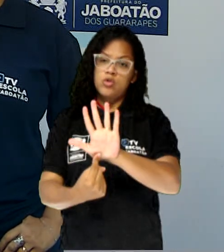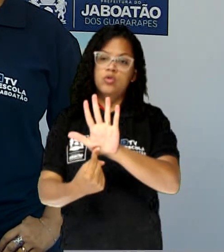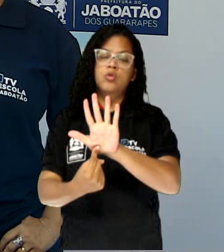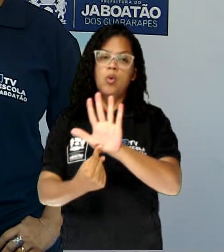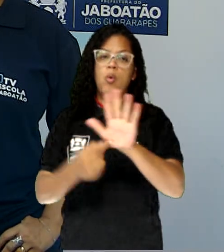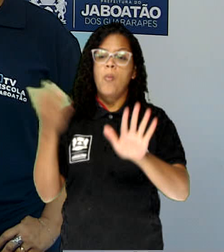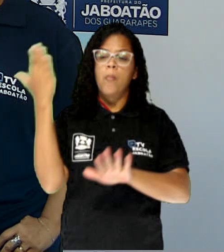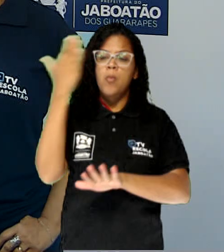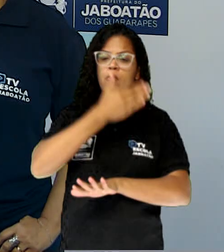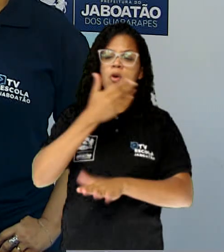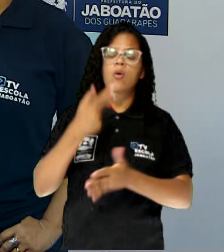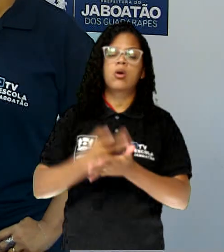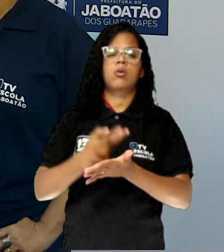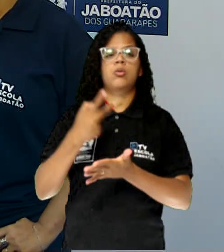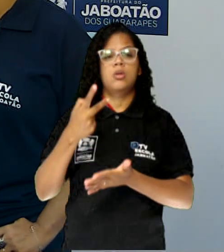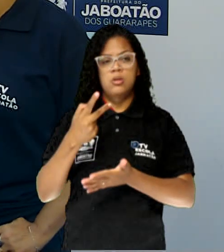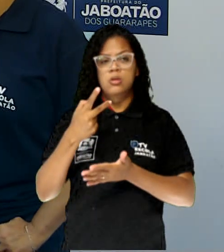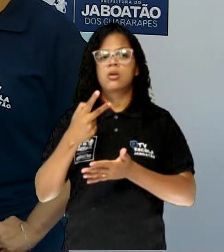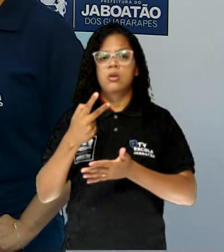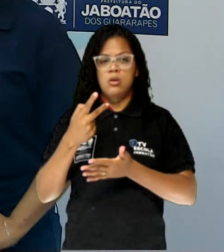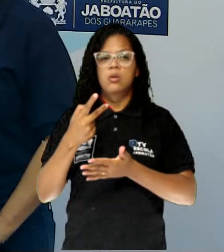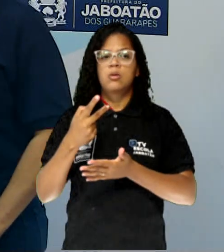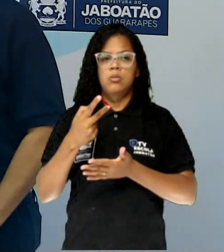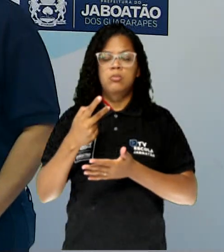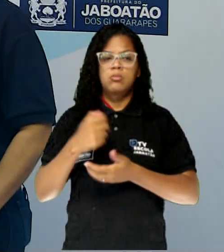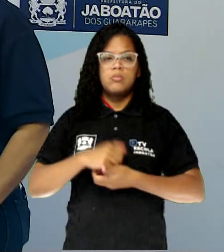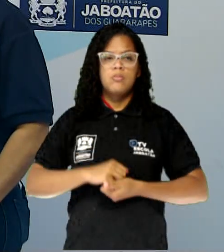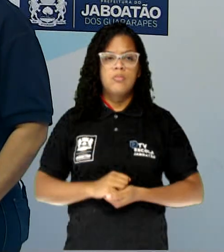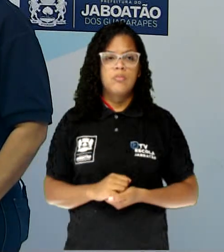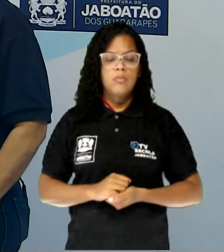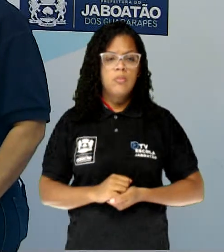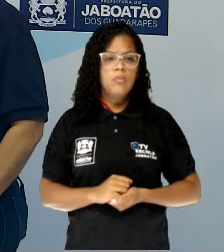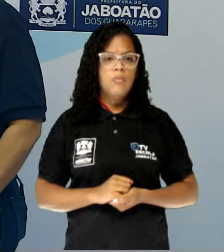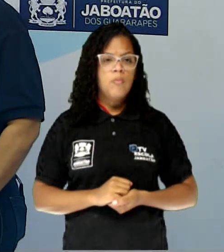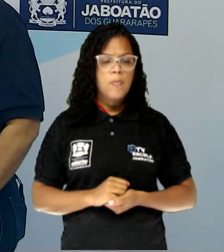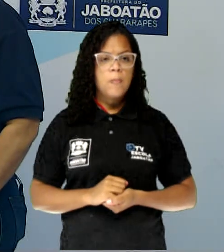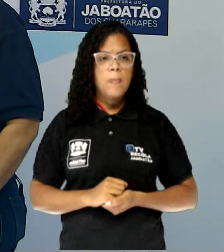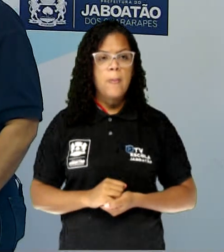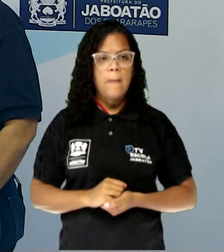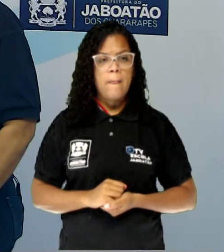ao que houve diante da situação, diante do fato.